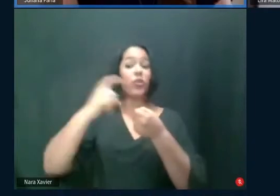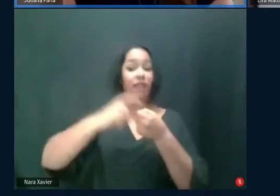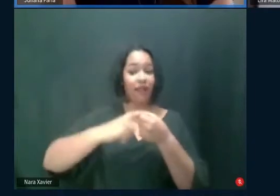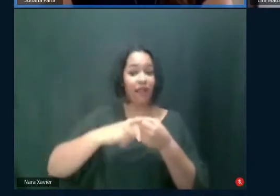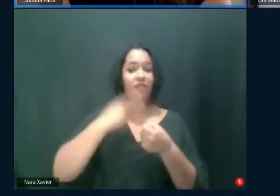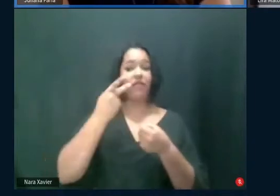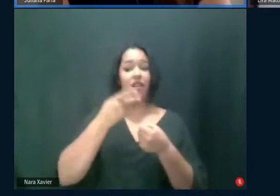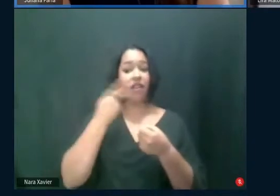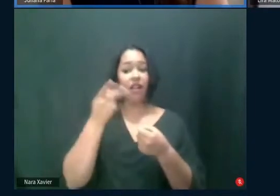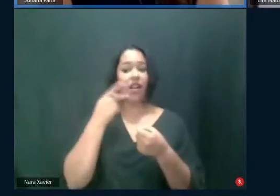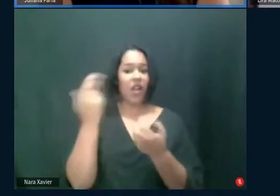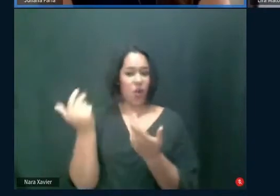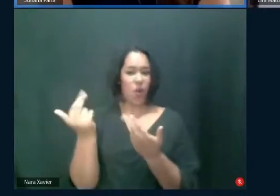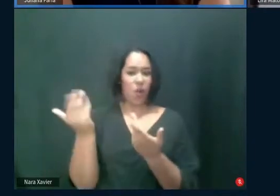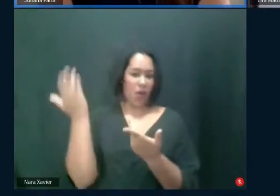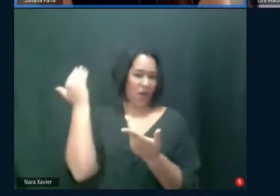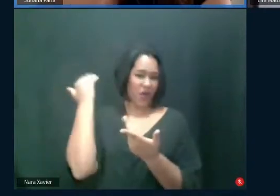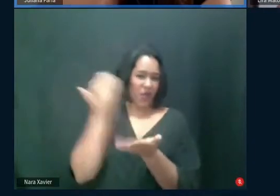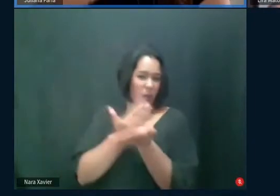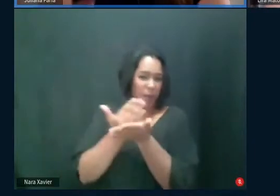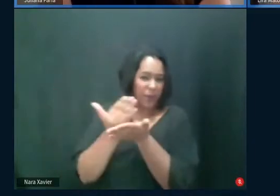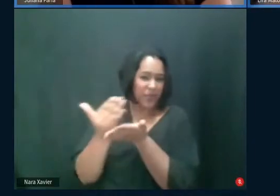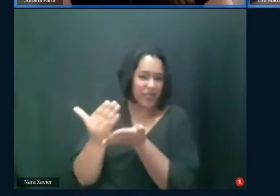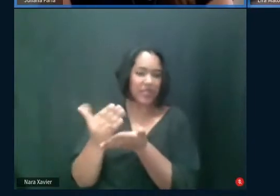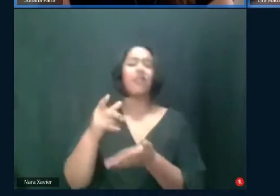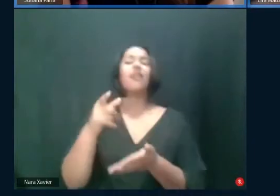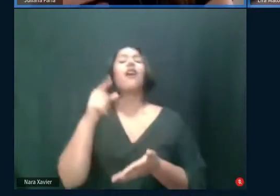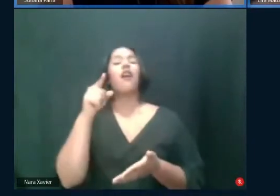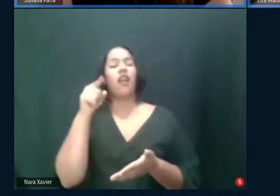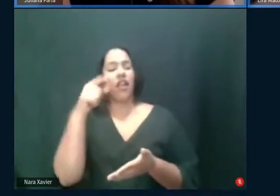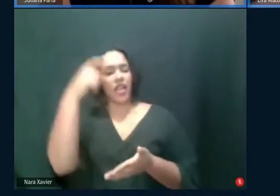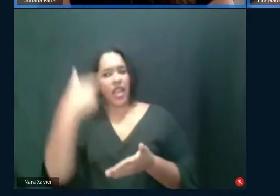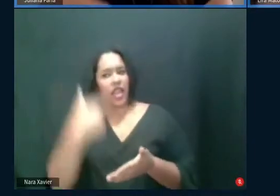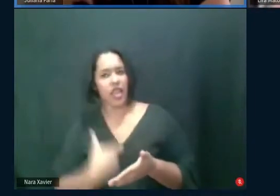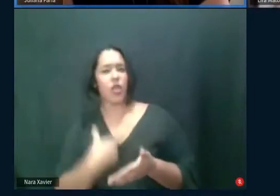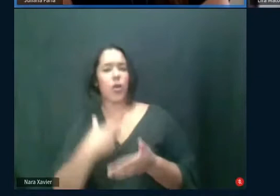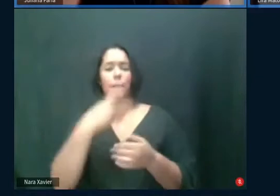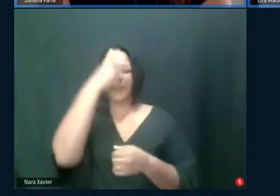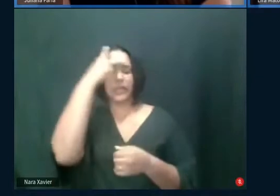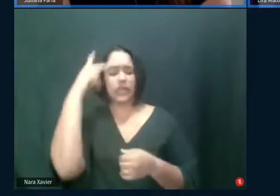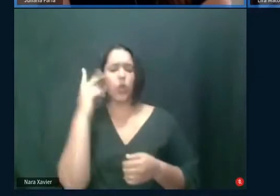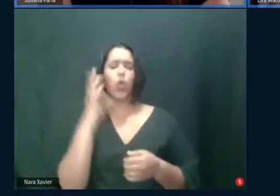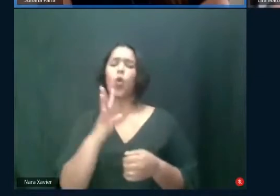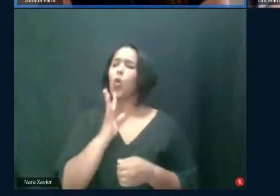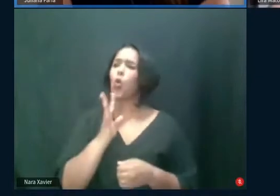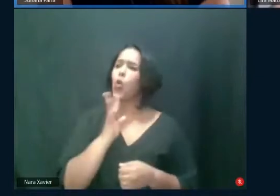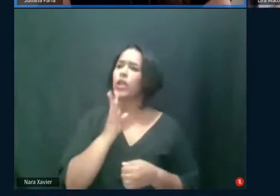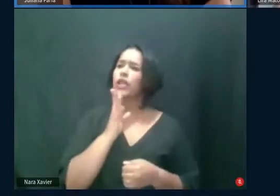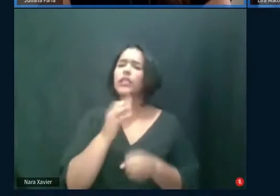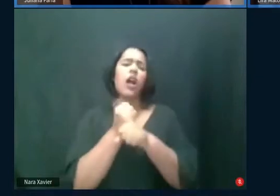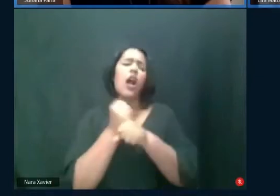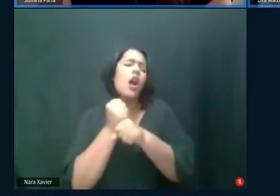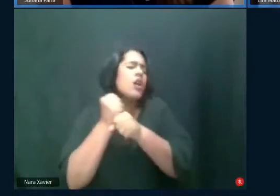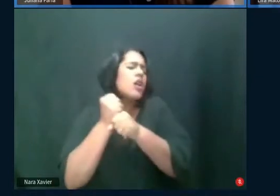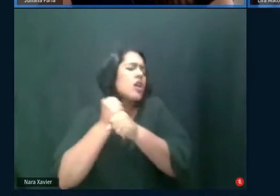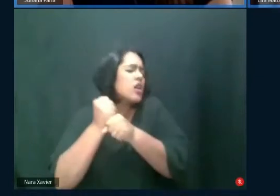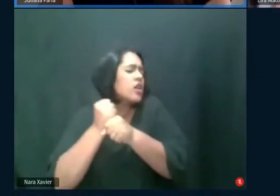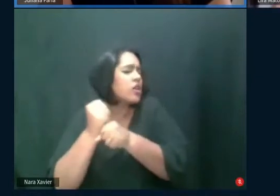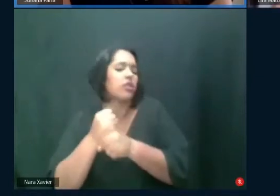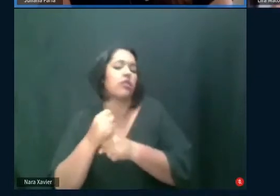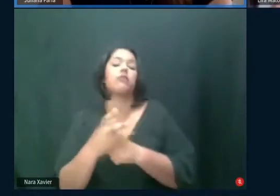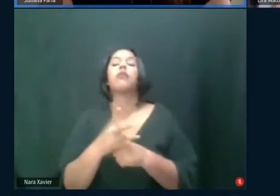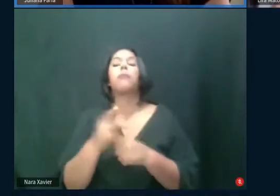início, que você, como uma pessoa que conhece o ambiente há muitos anos, tem se ver na autoridade de fazer